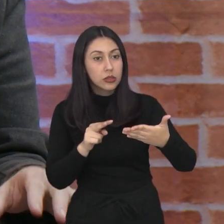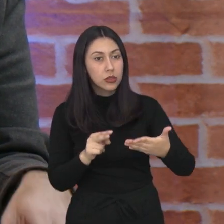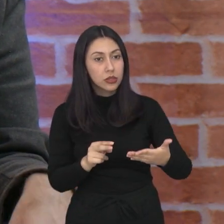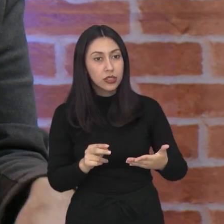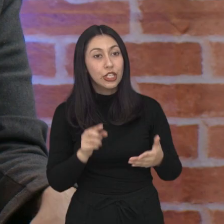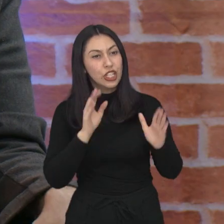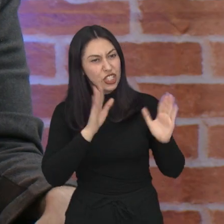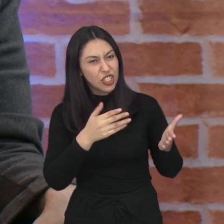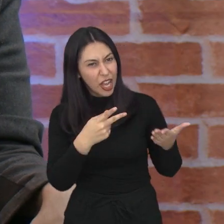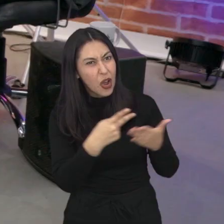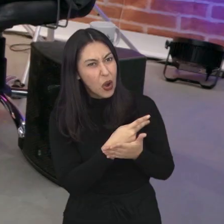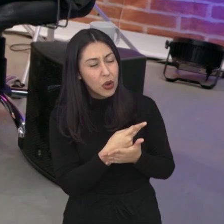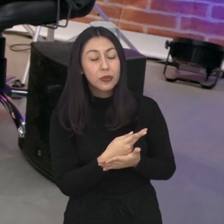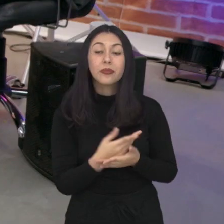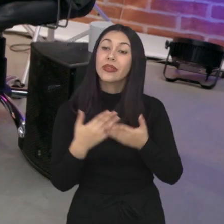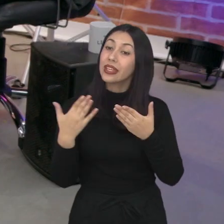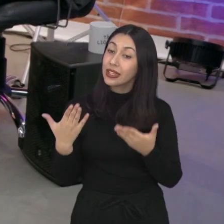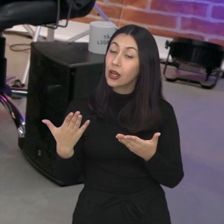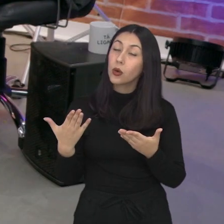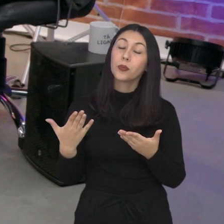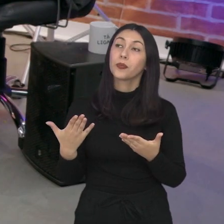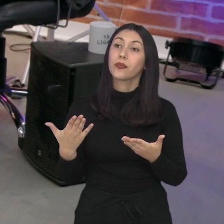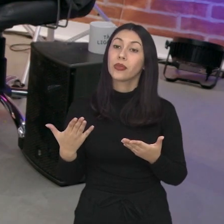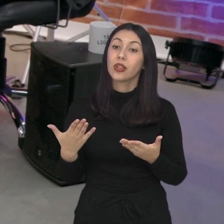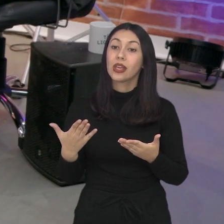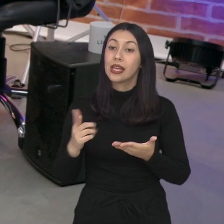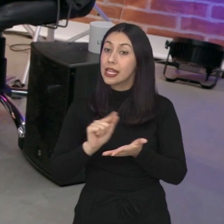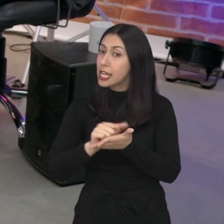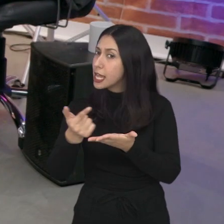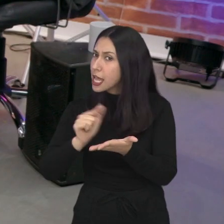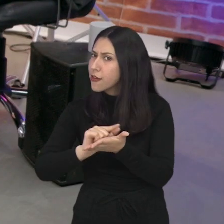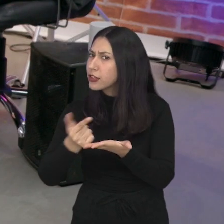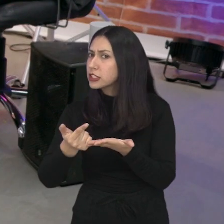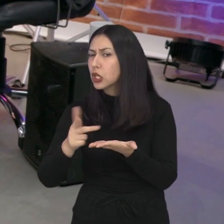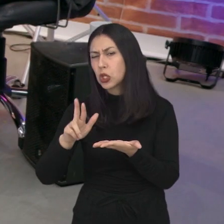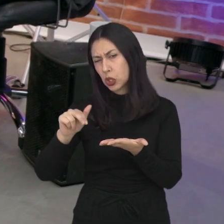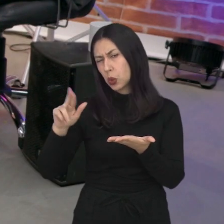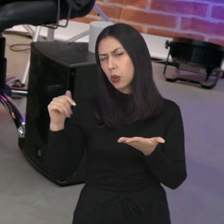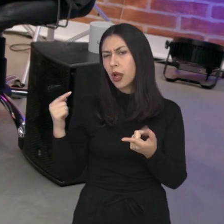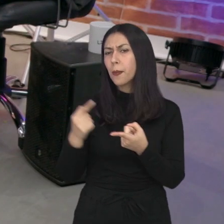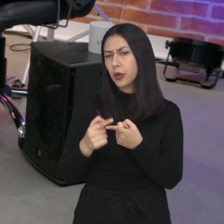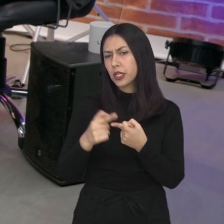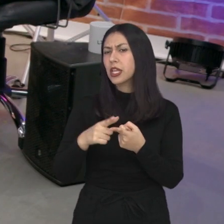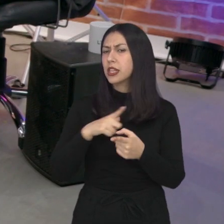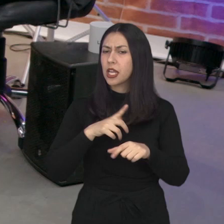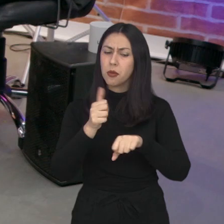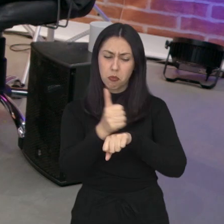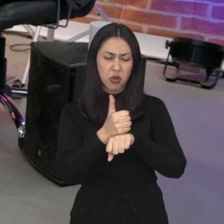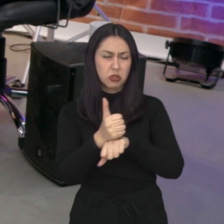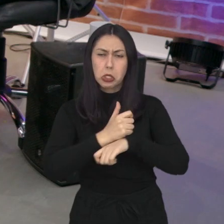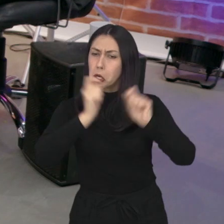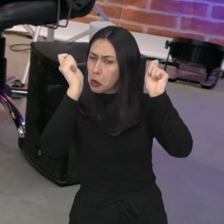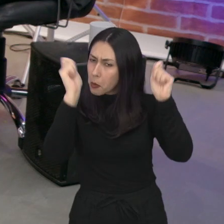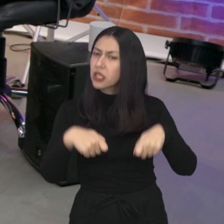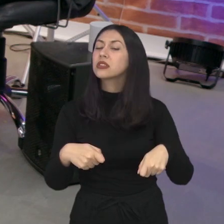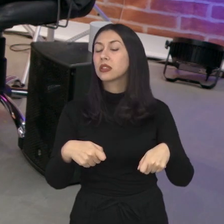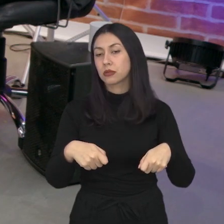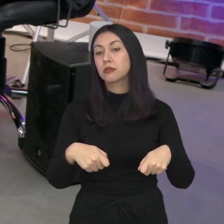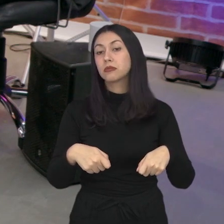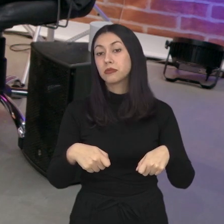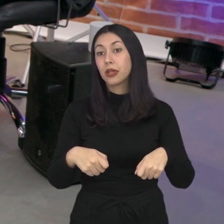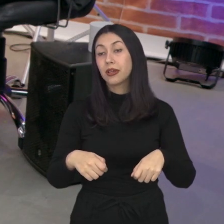já passou um? Quando passa em revista, não, porque eles têm revisores